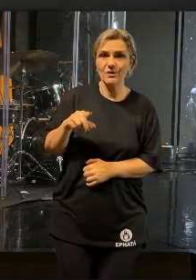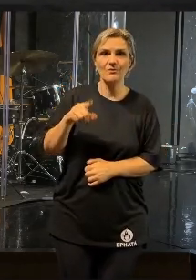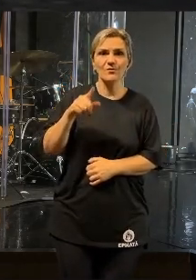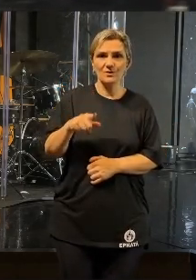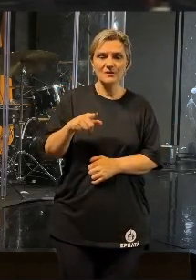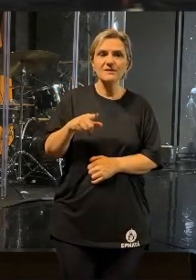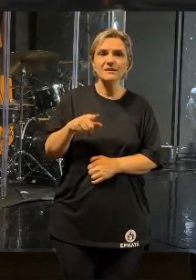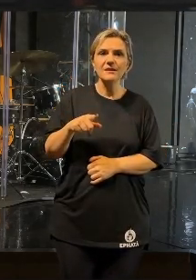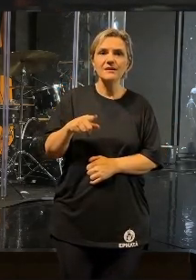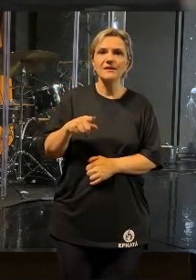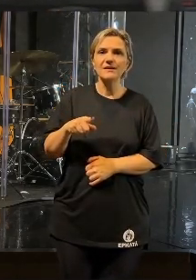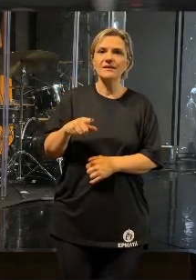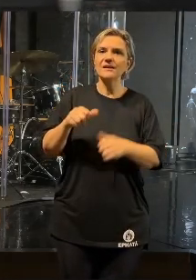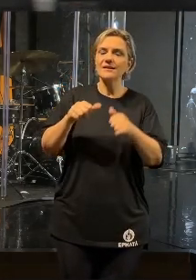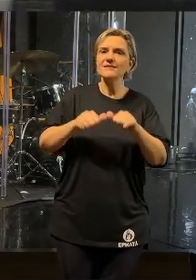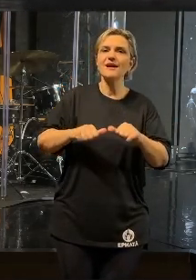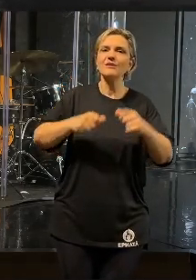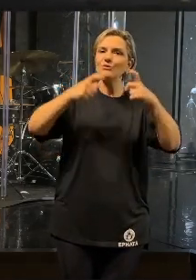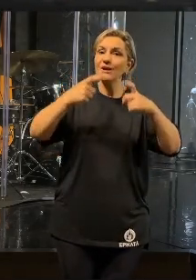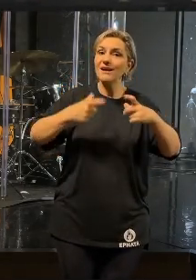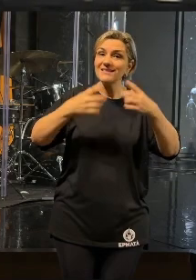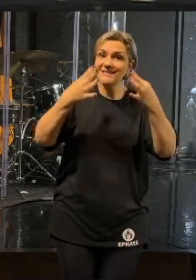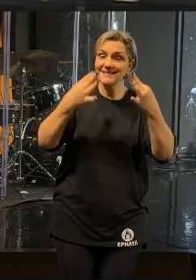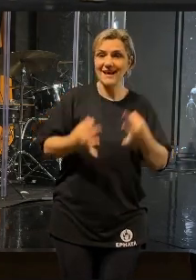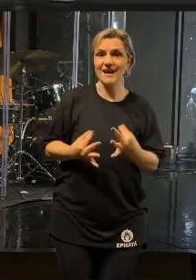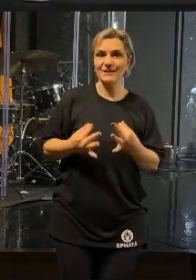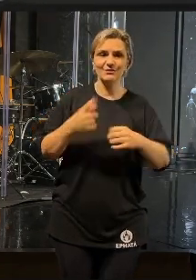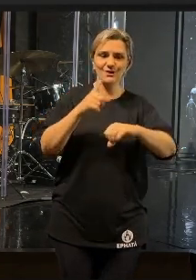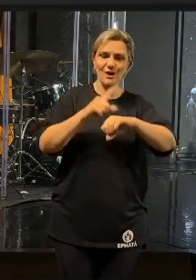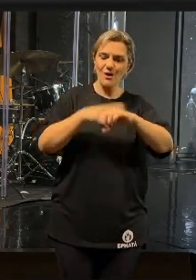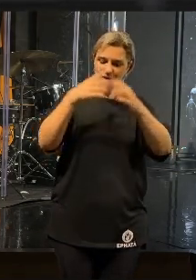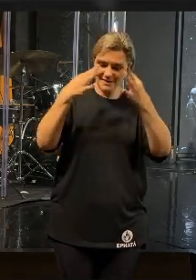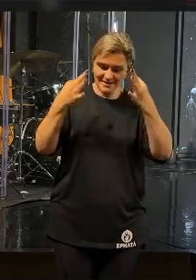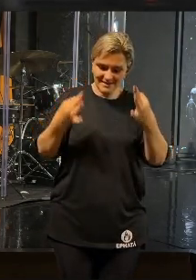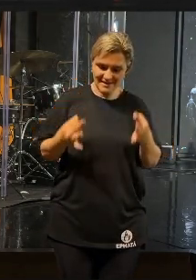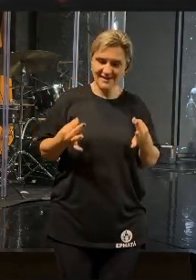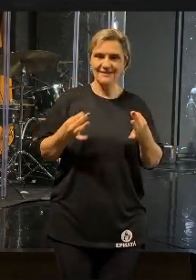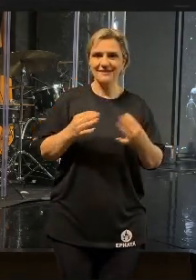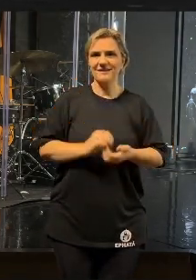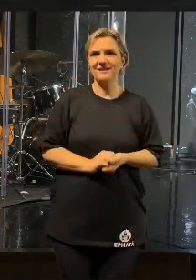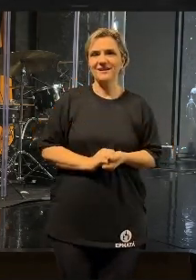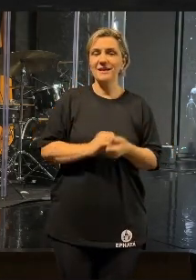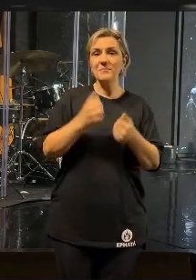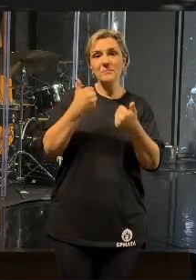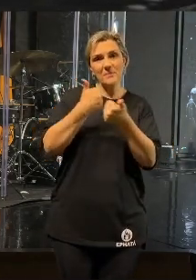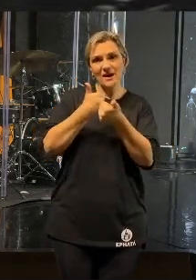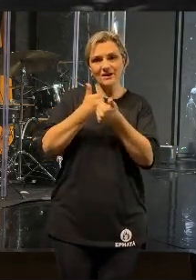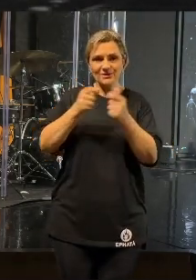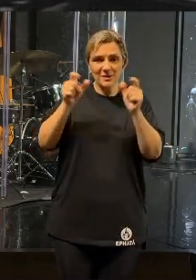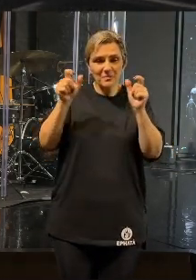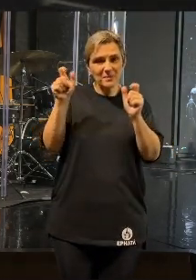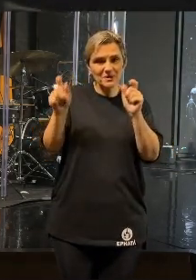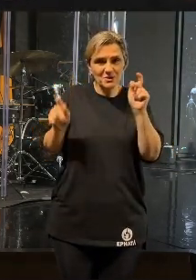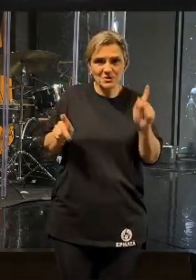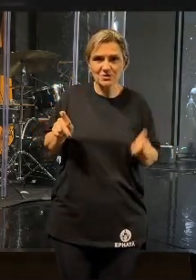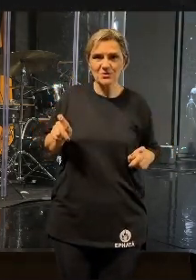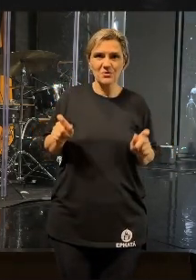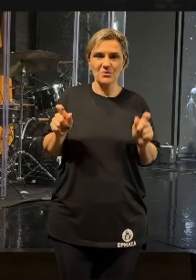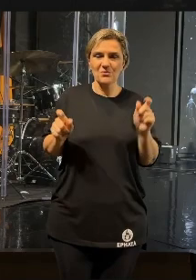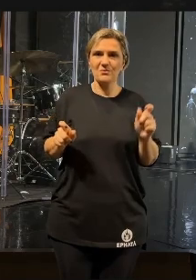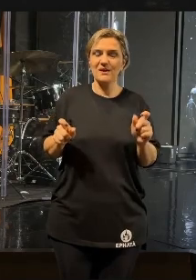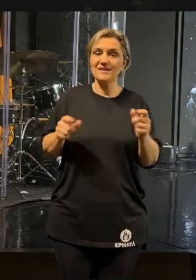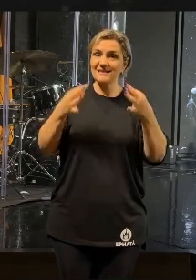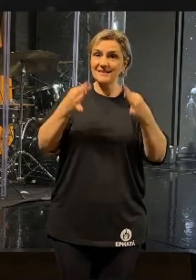você está no lugar certo, na hora certa e do lado da pessoa certa. Fala